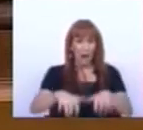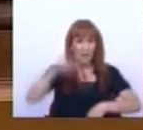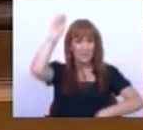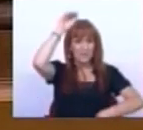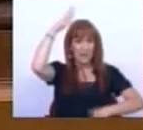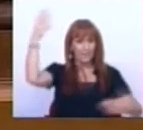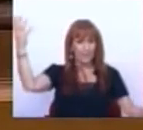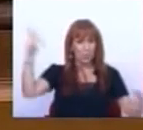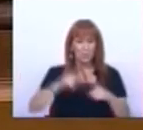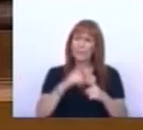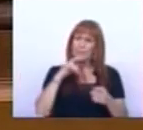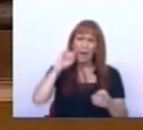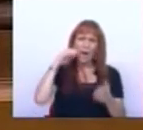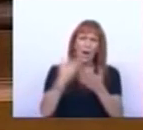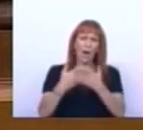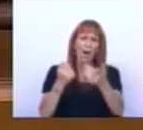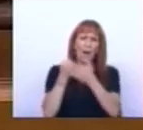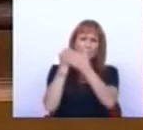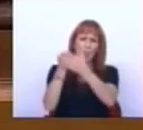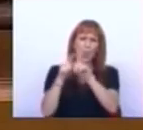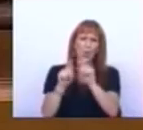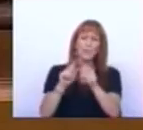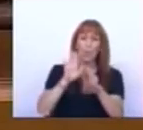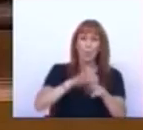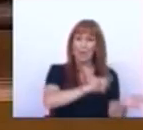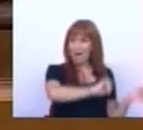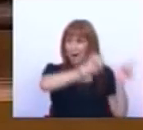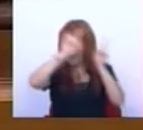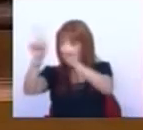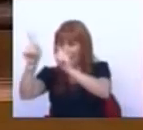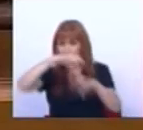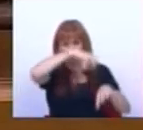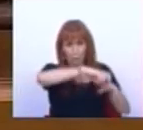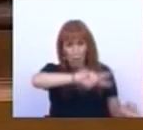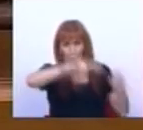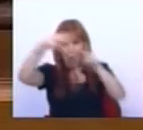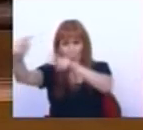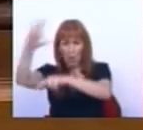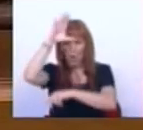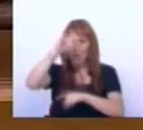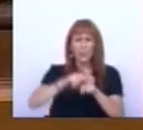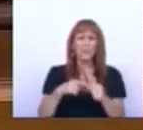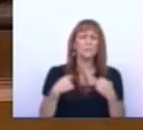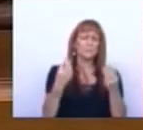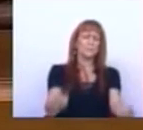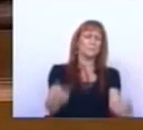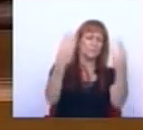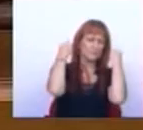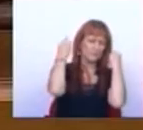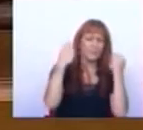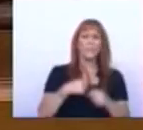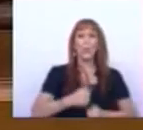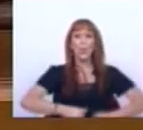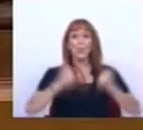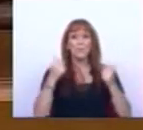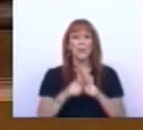da República lhes garantiria um apoio à deslocação e deslocalização. O Governo fez ouvidos moucos. Os